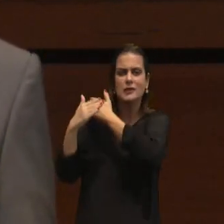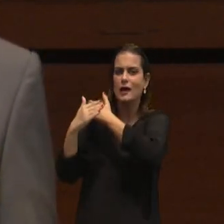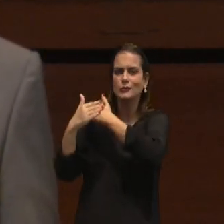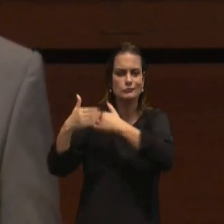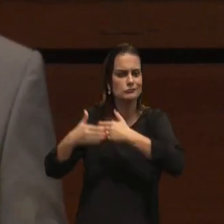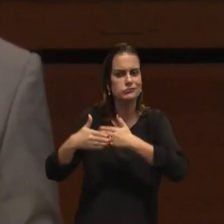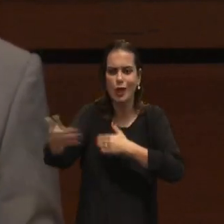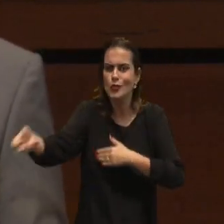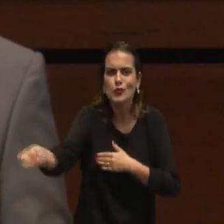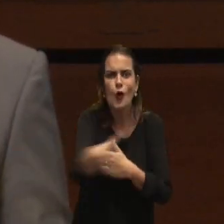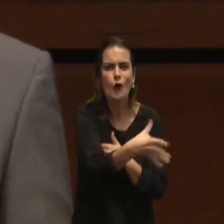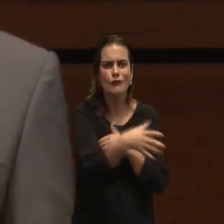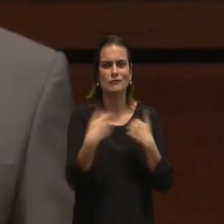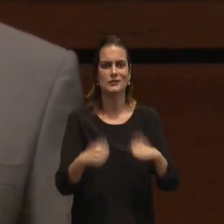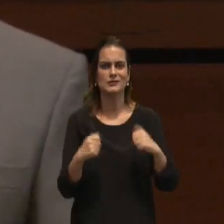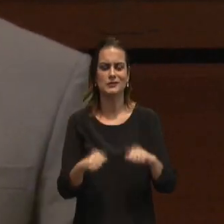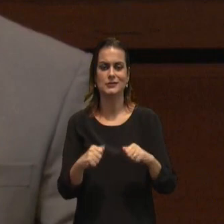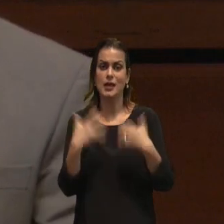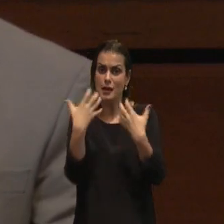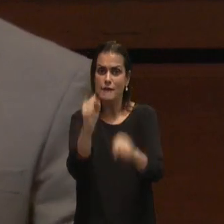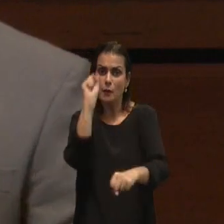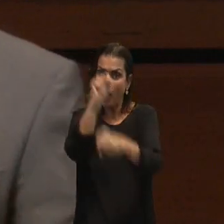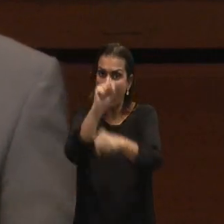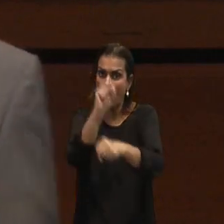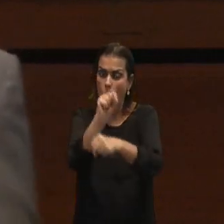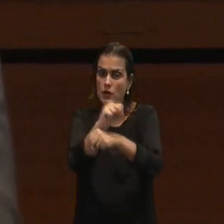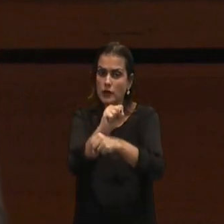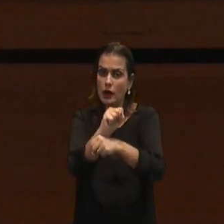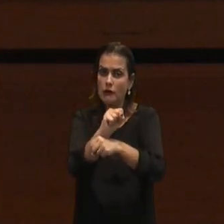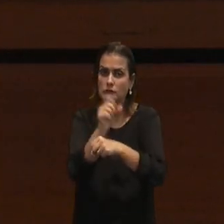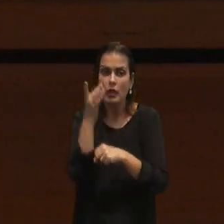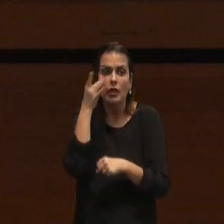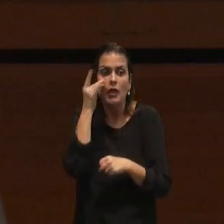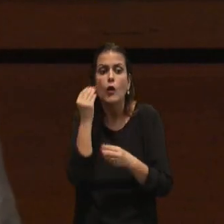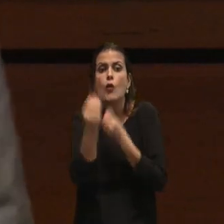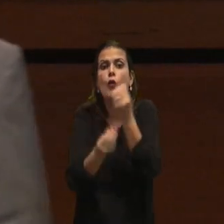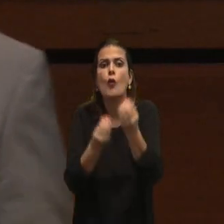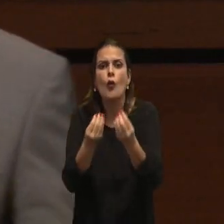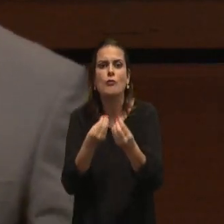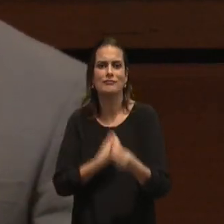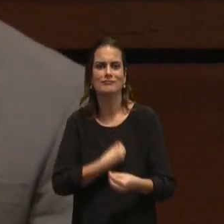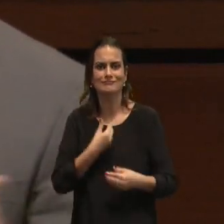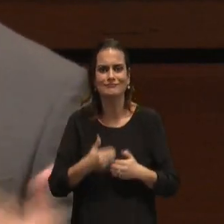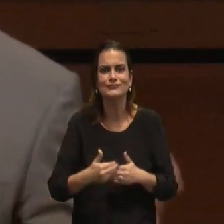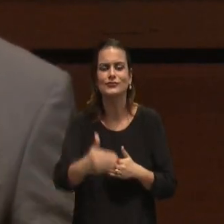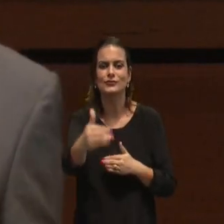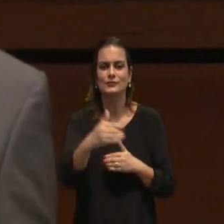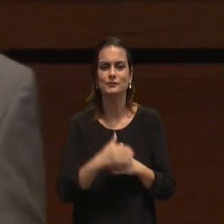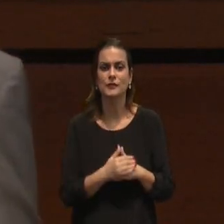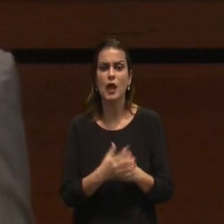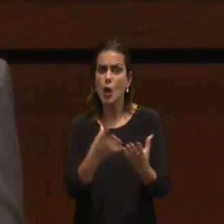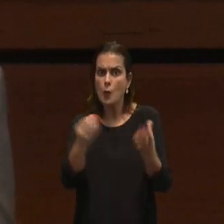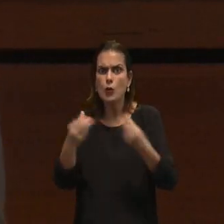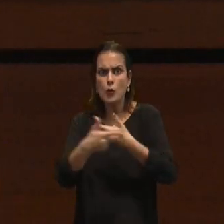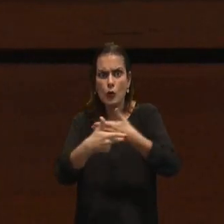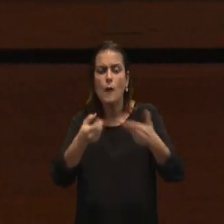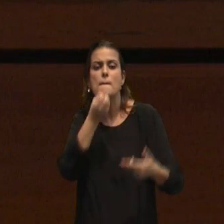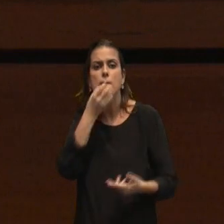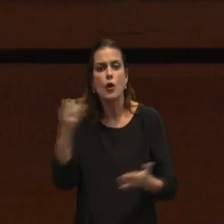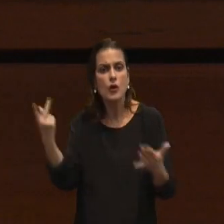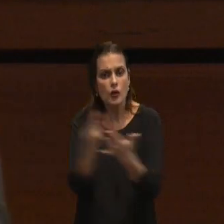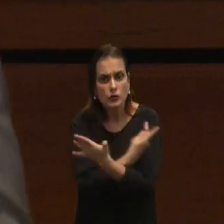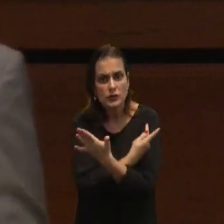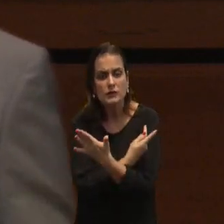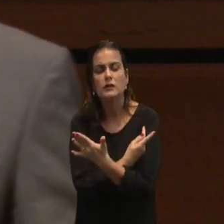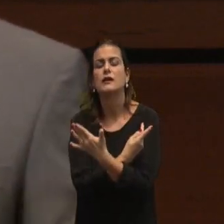tempo. Vamos aguardar e vamos caminhar e vamos prosseguir. E diante de tantos bons resultados, vamos dizer